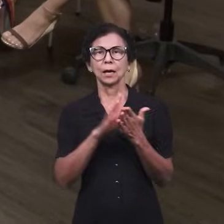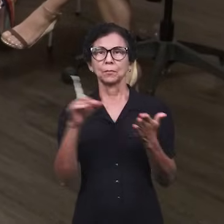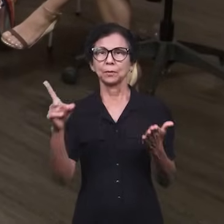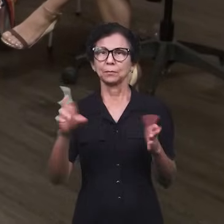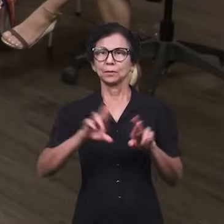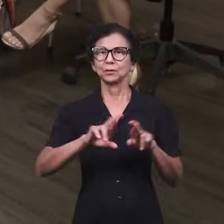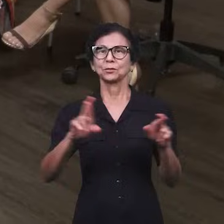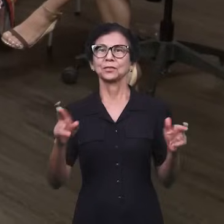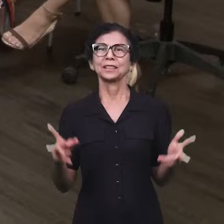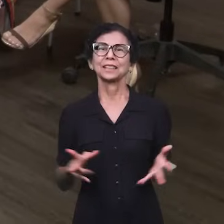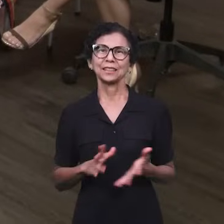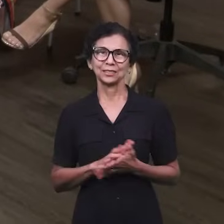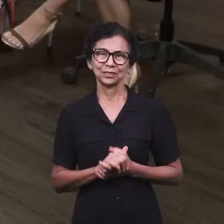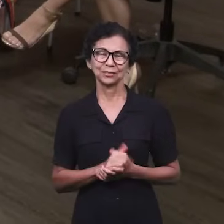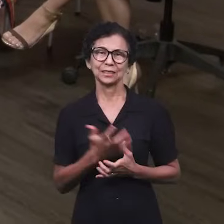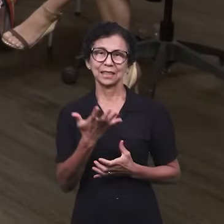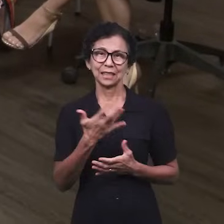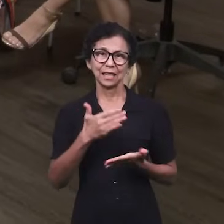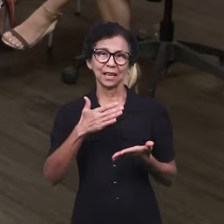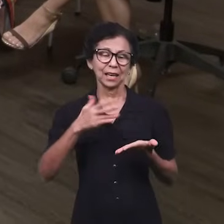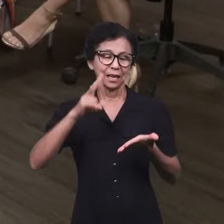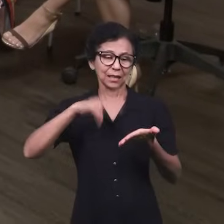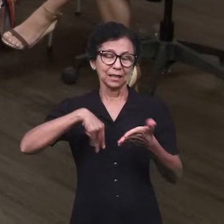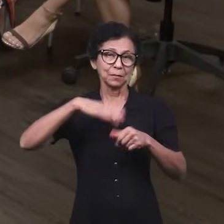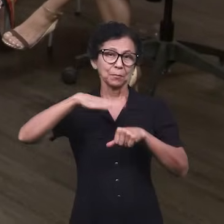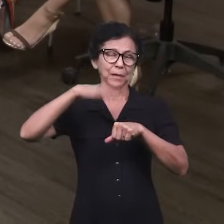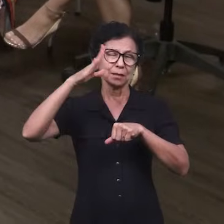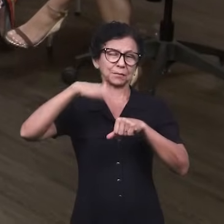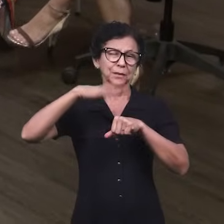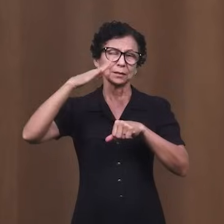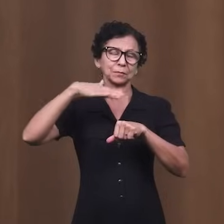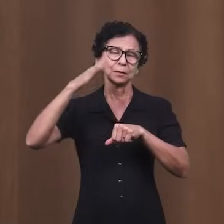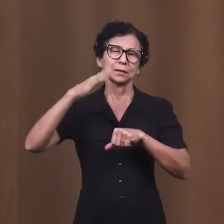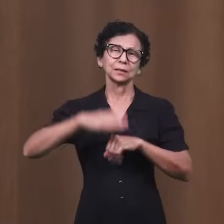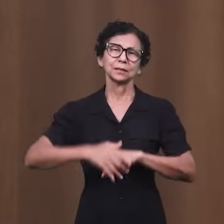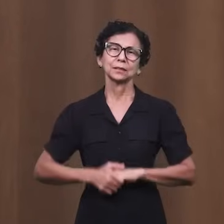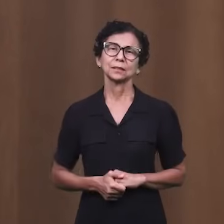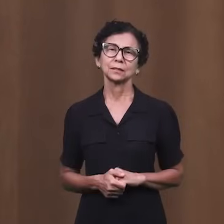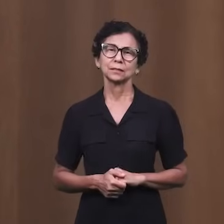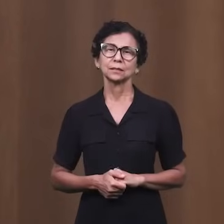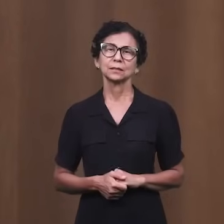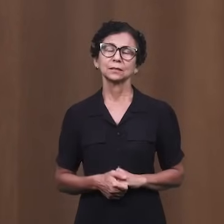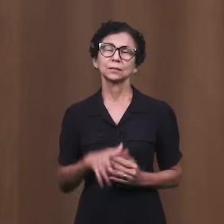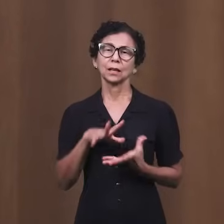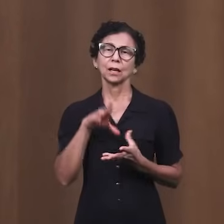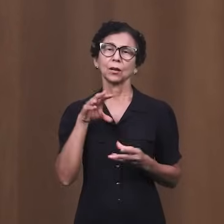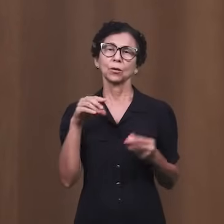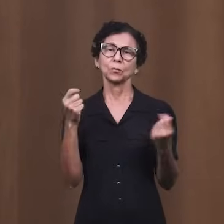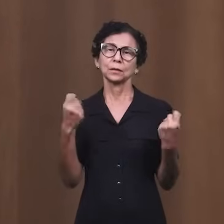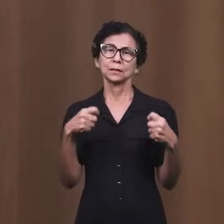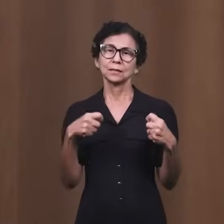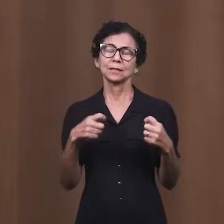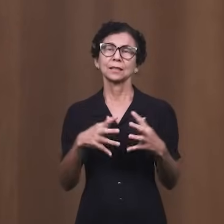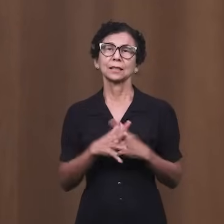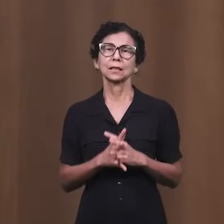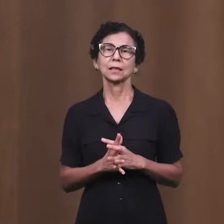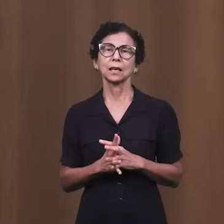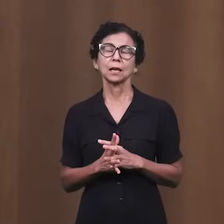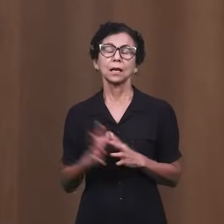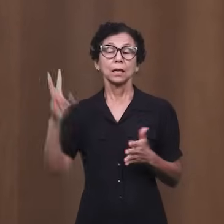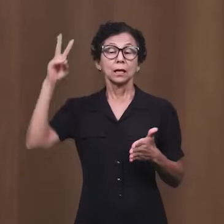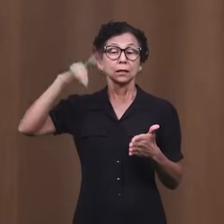e então a palavra de Deus ela é inesgotável assim como a nossa alma tem sede sempre mais e mais e mais e mais